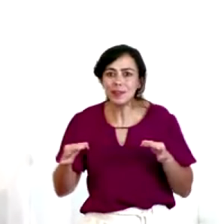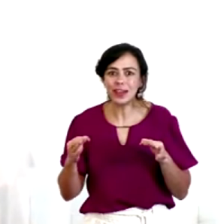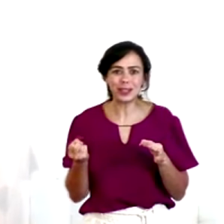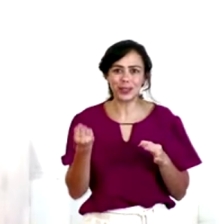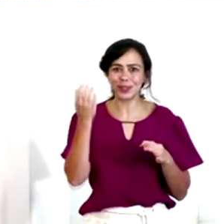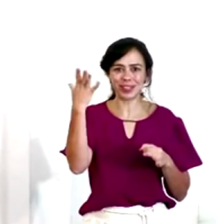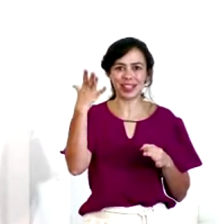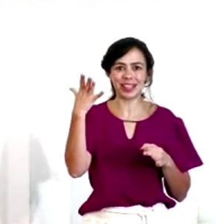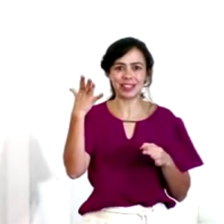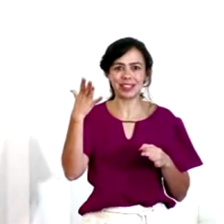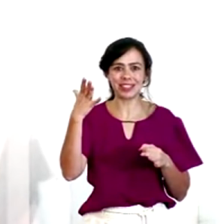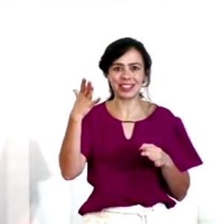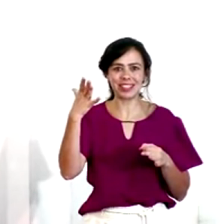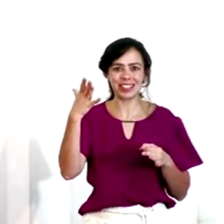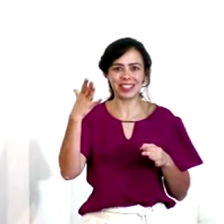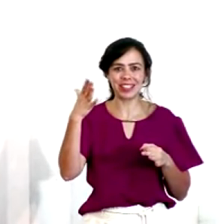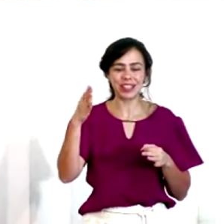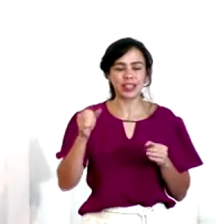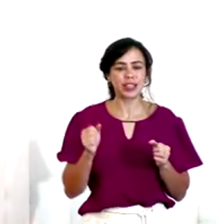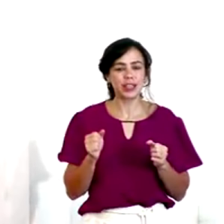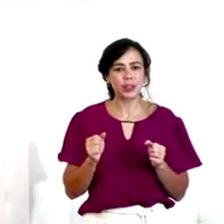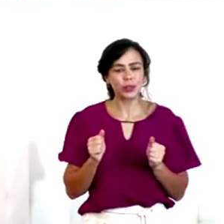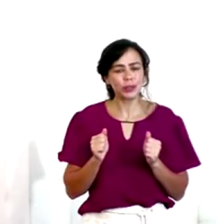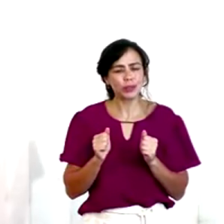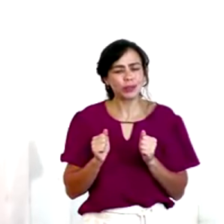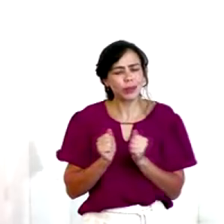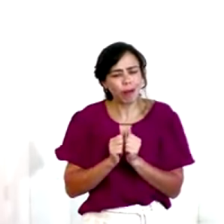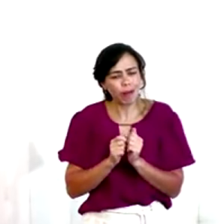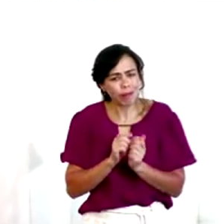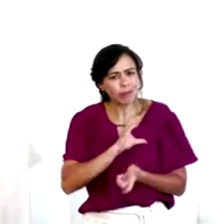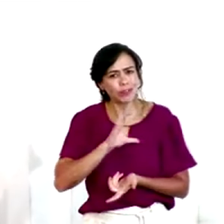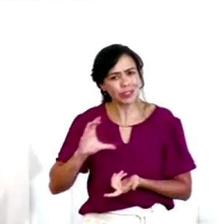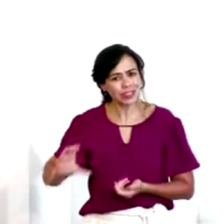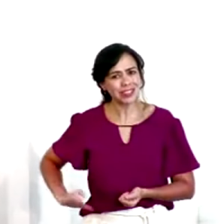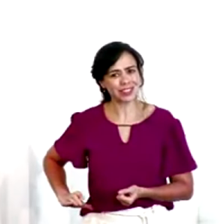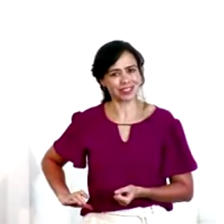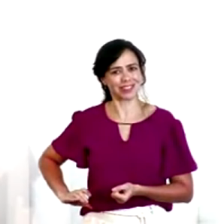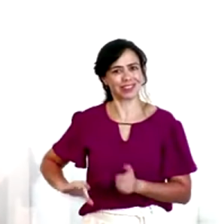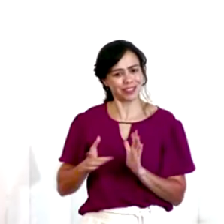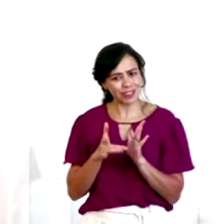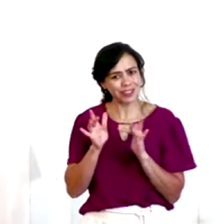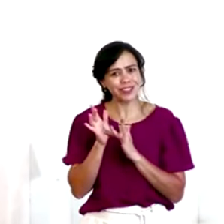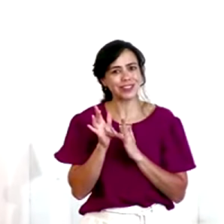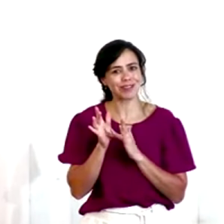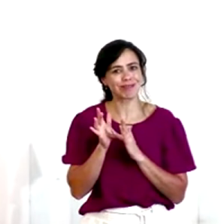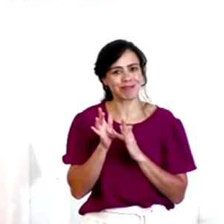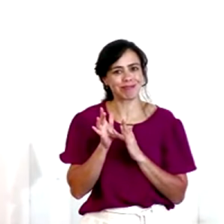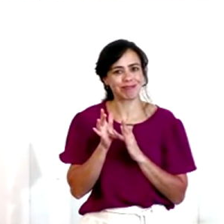E eis aqui o segundo grande ensinamento desse texto para nós nessa noite.